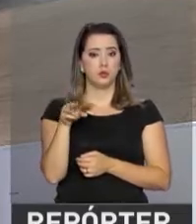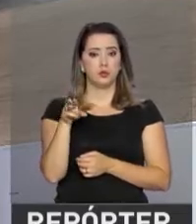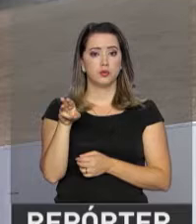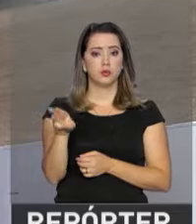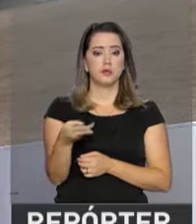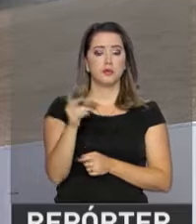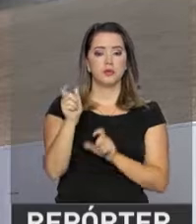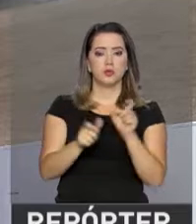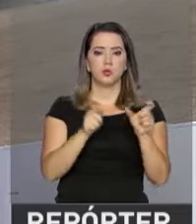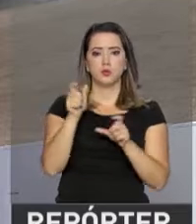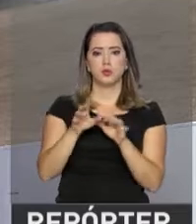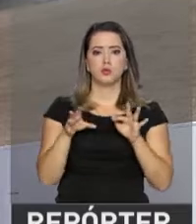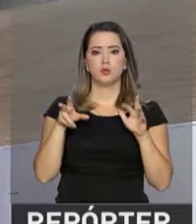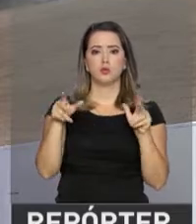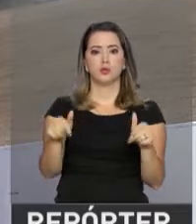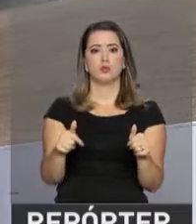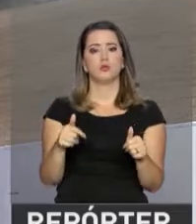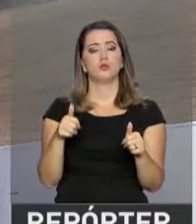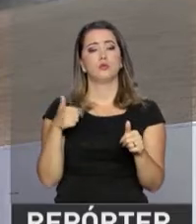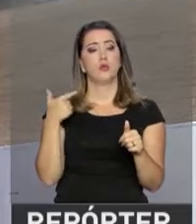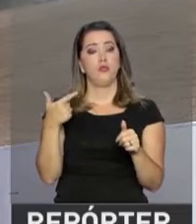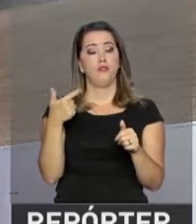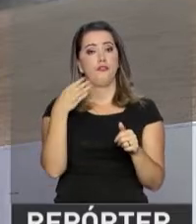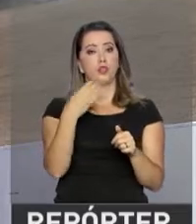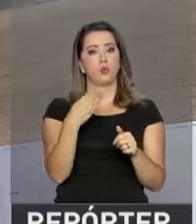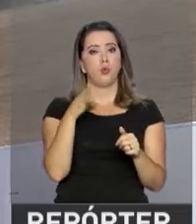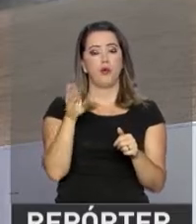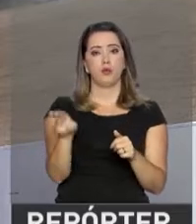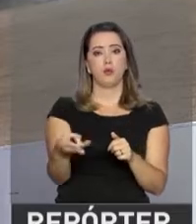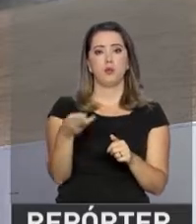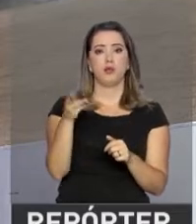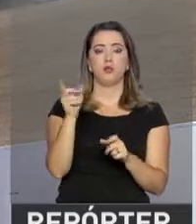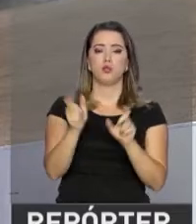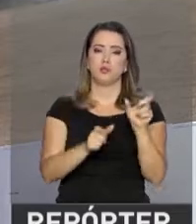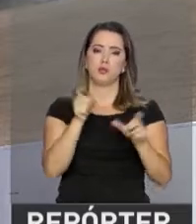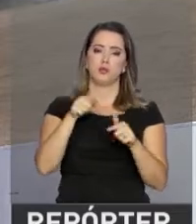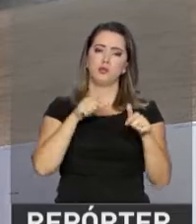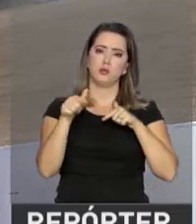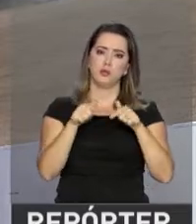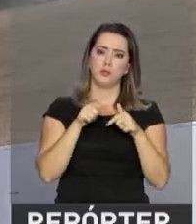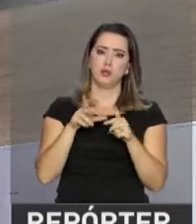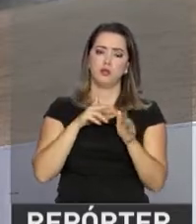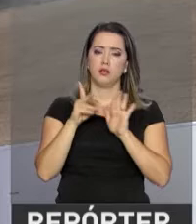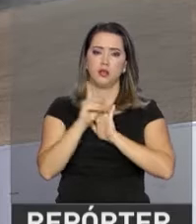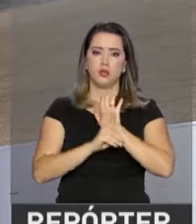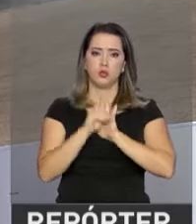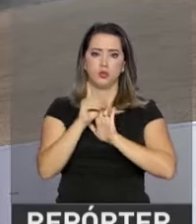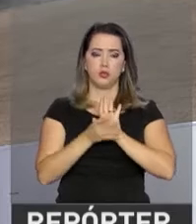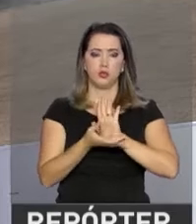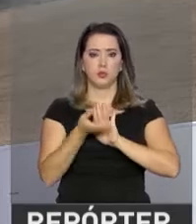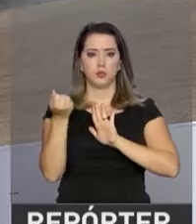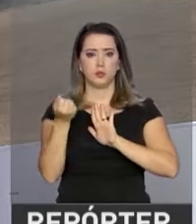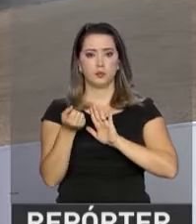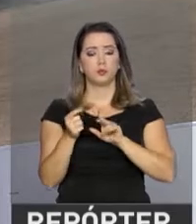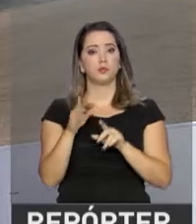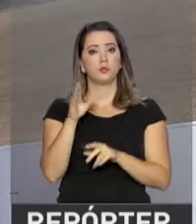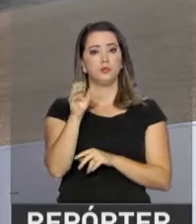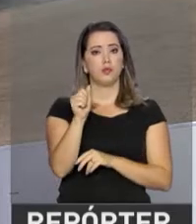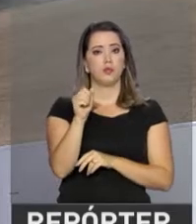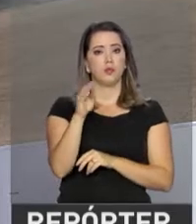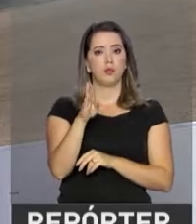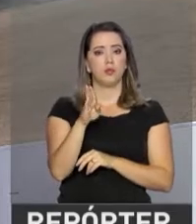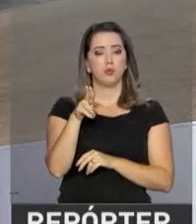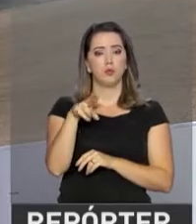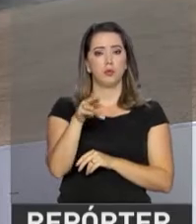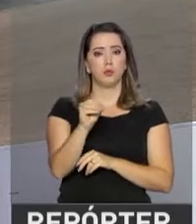de trabalhadores de um total de 24 milhões de trabalhadores que têm direito a esse benefício o abono salarial do